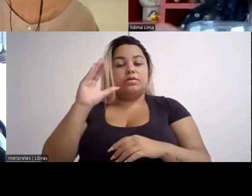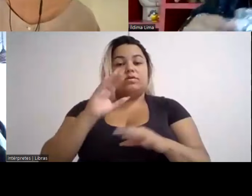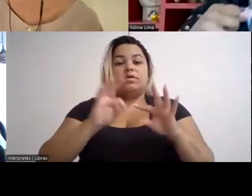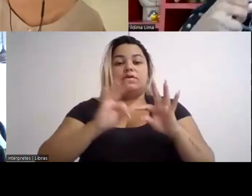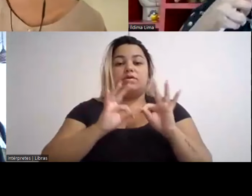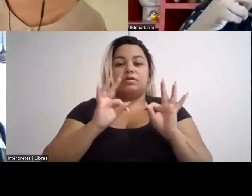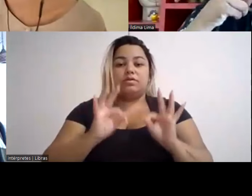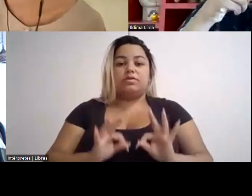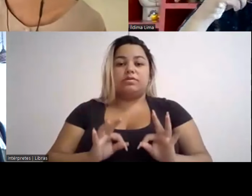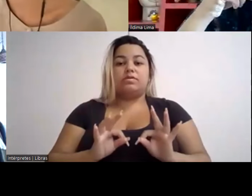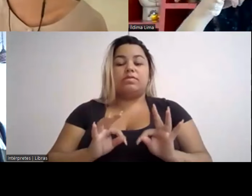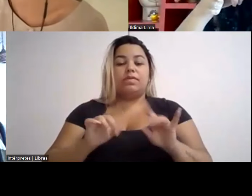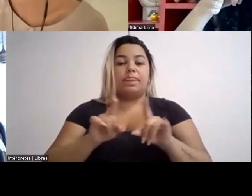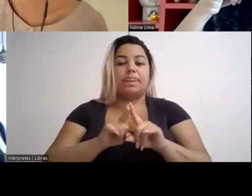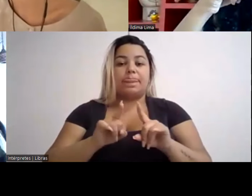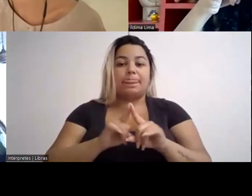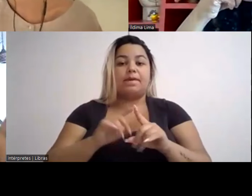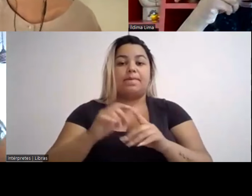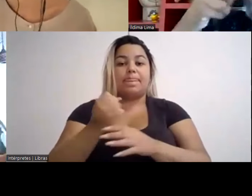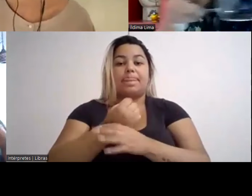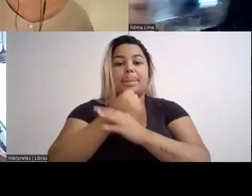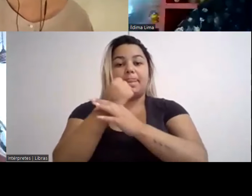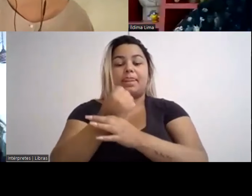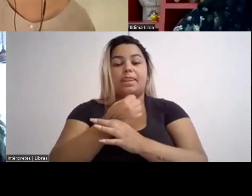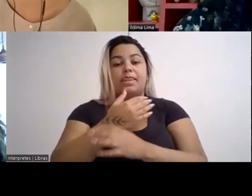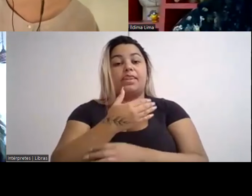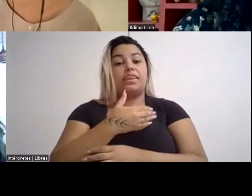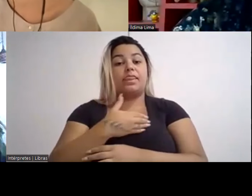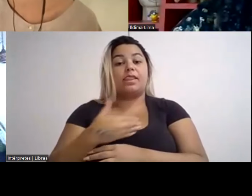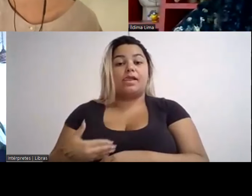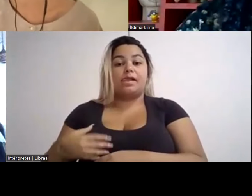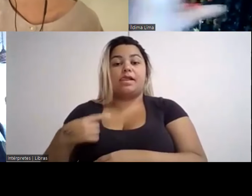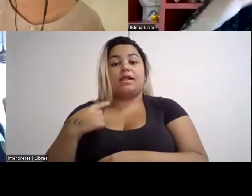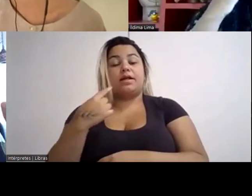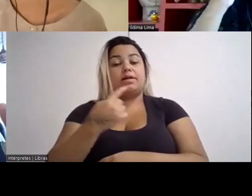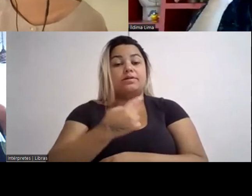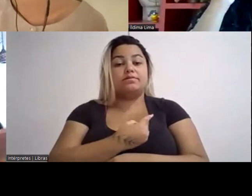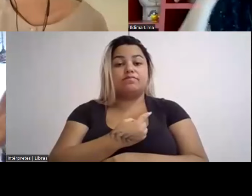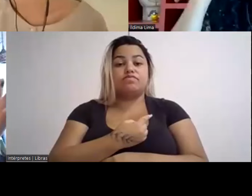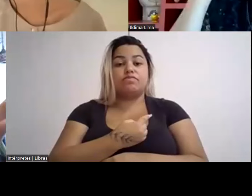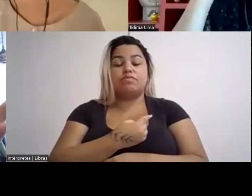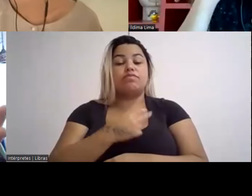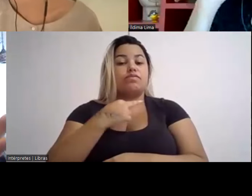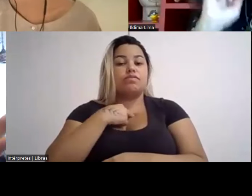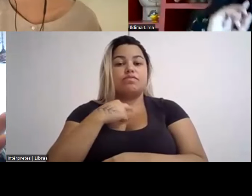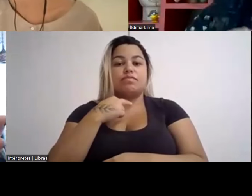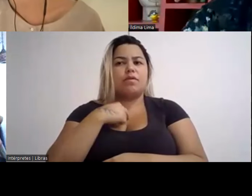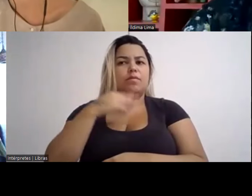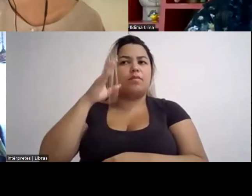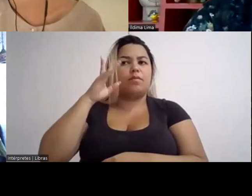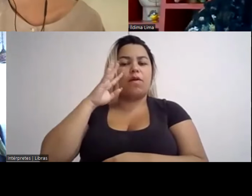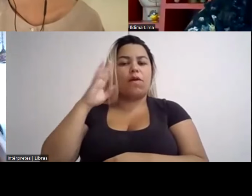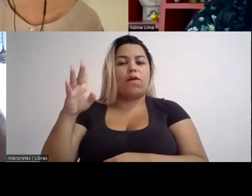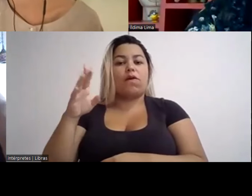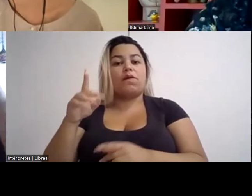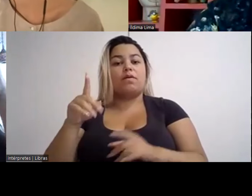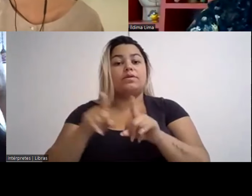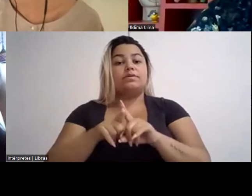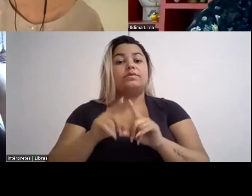Atravessa a área da segurança pública, nós não, da saúde. Então, nós não podemos imaginar a economia criativa no